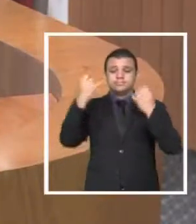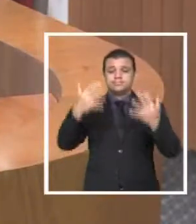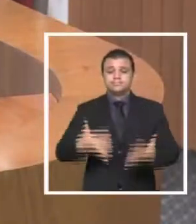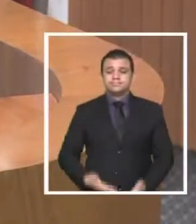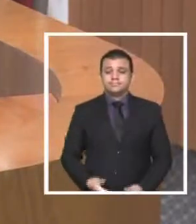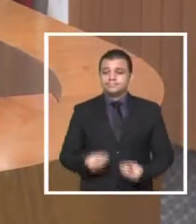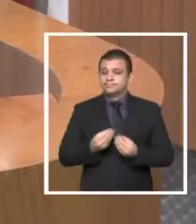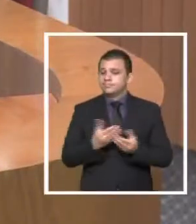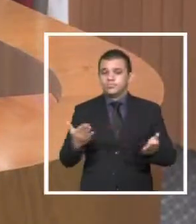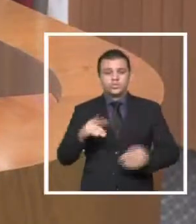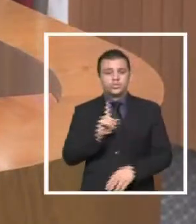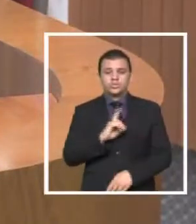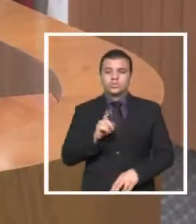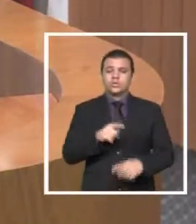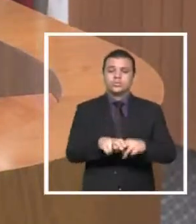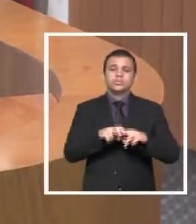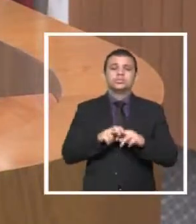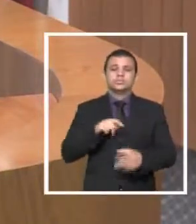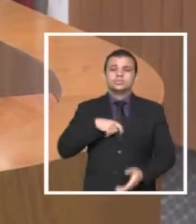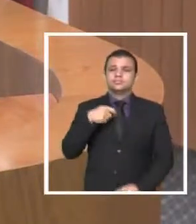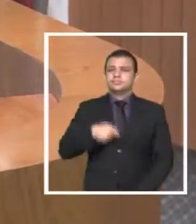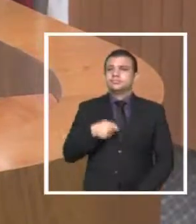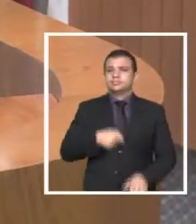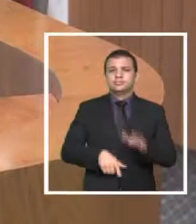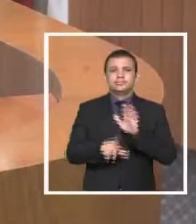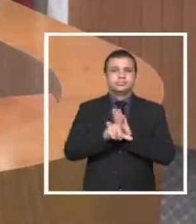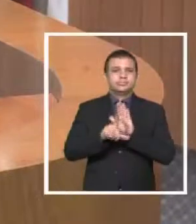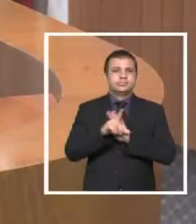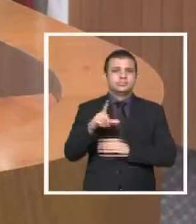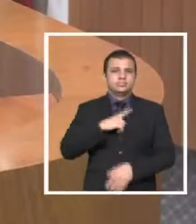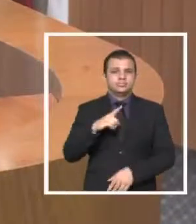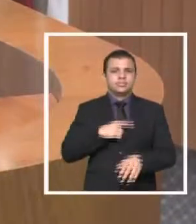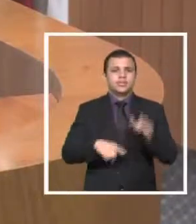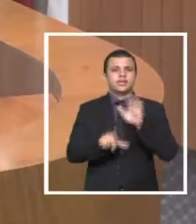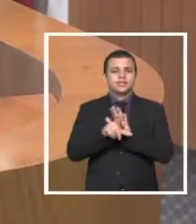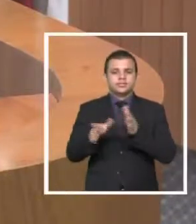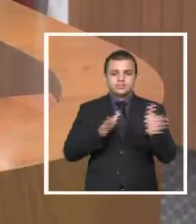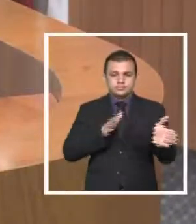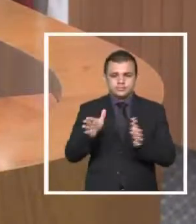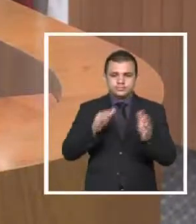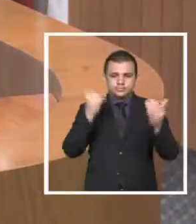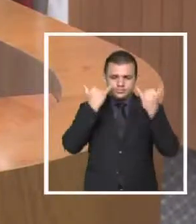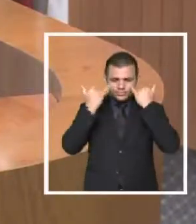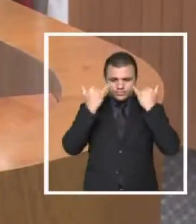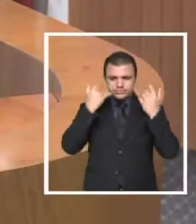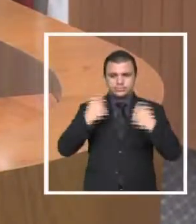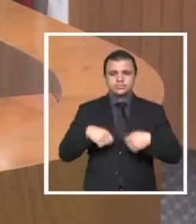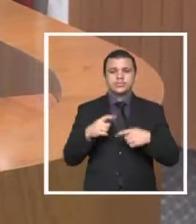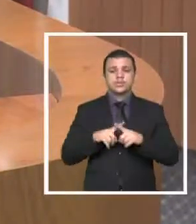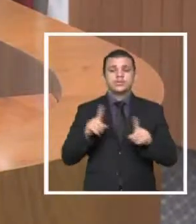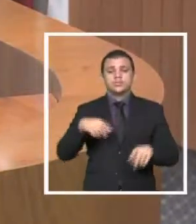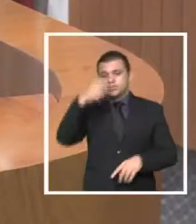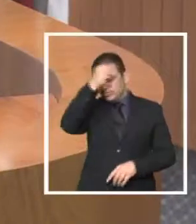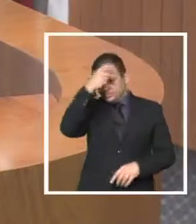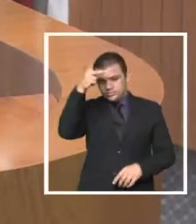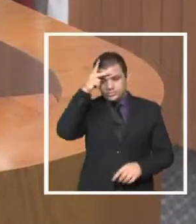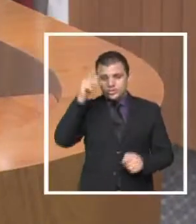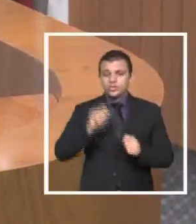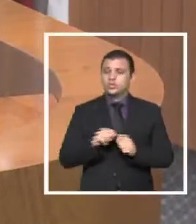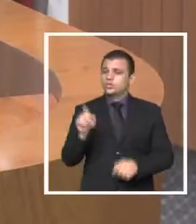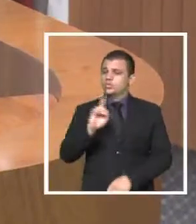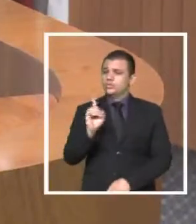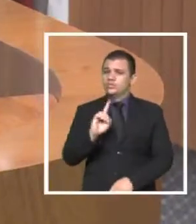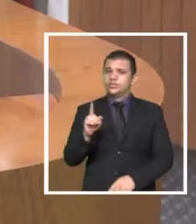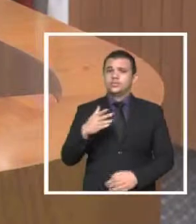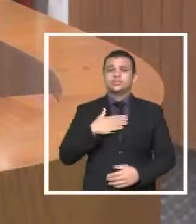informações, porque é uma imposição legal da Lei de Acesso à Informação, mas a Prefeitura não o faz, cabe a